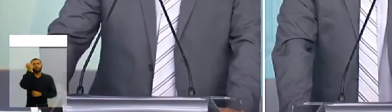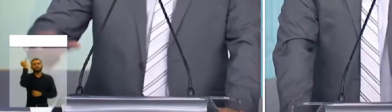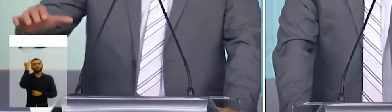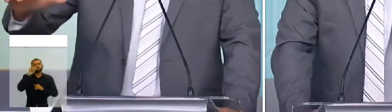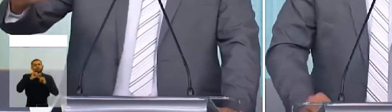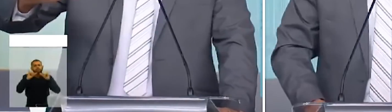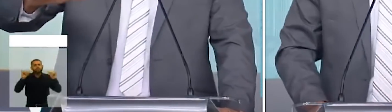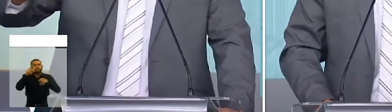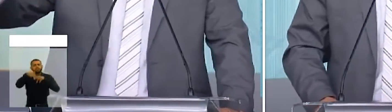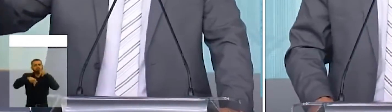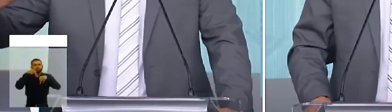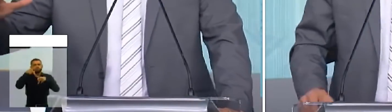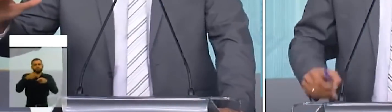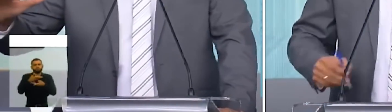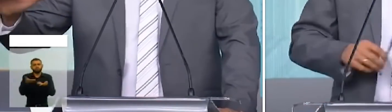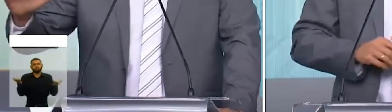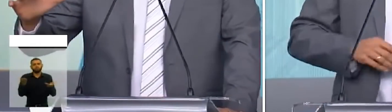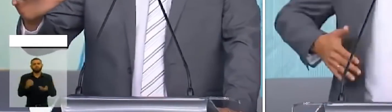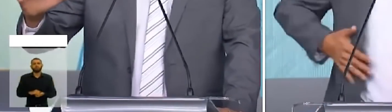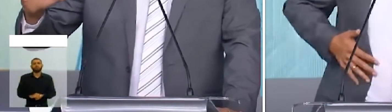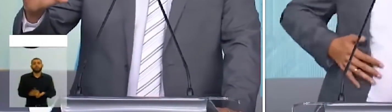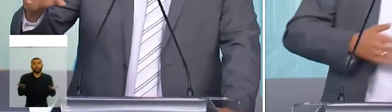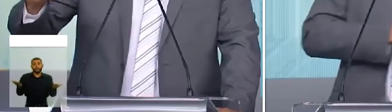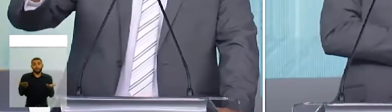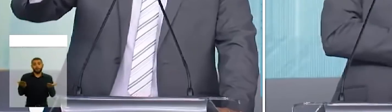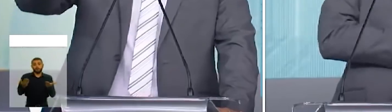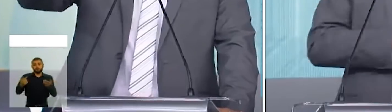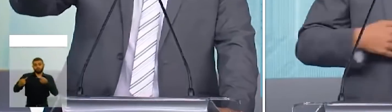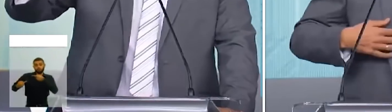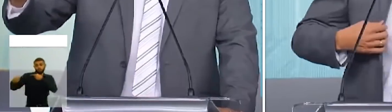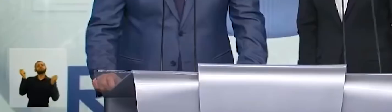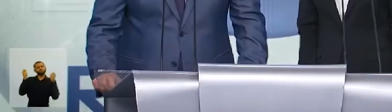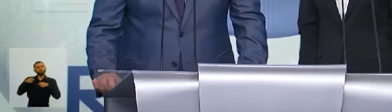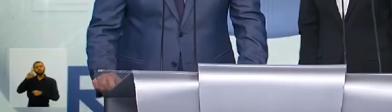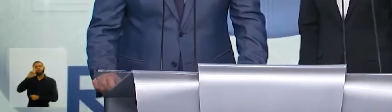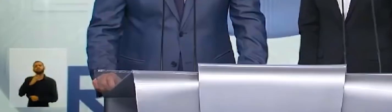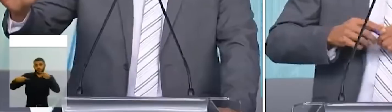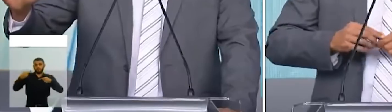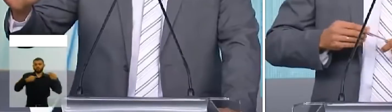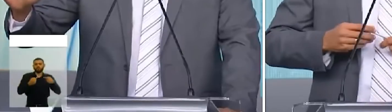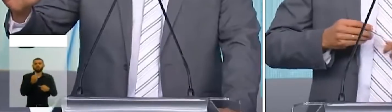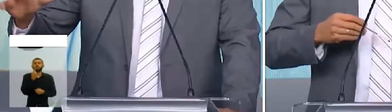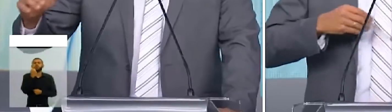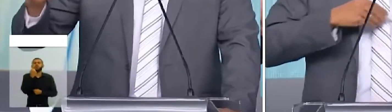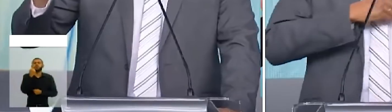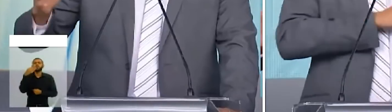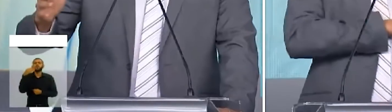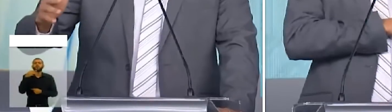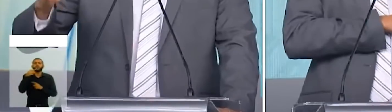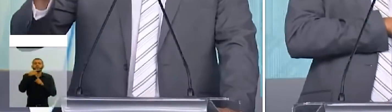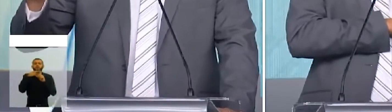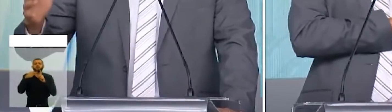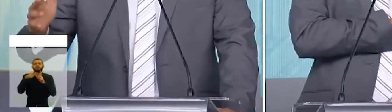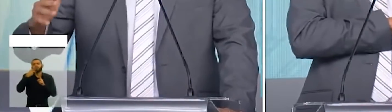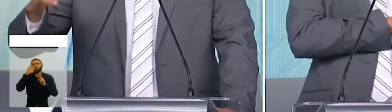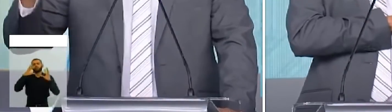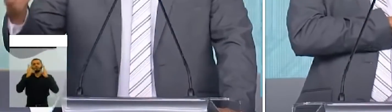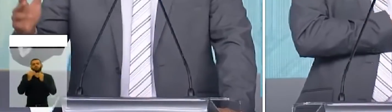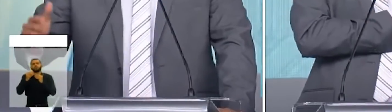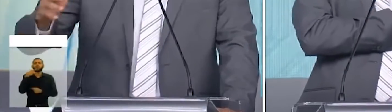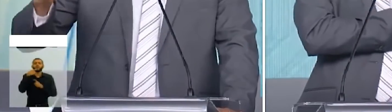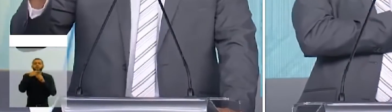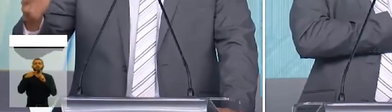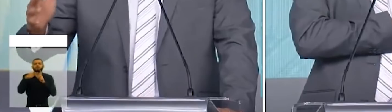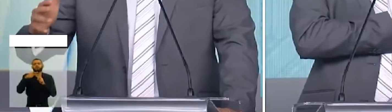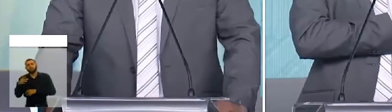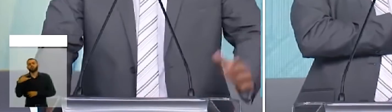Cabo? E aqui, nesse cenário de debate, nós temos 1 minuto e meio. 30 segundos. Para falar de saúde, de educação, de